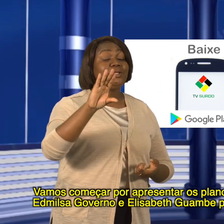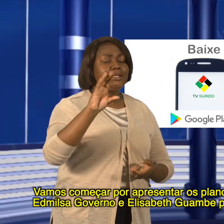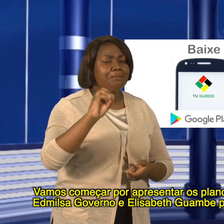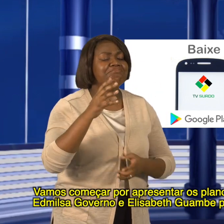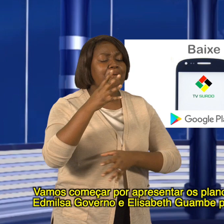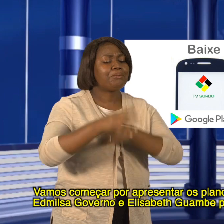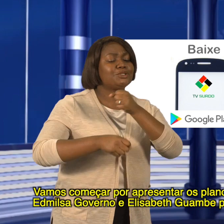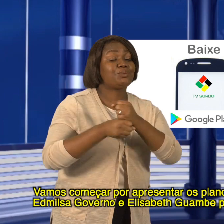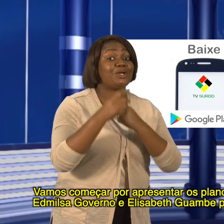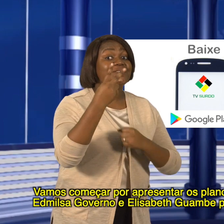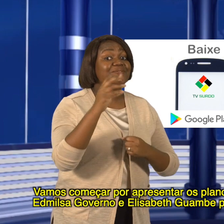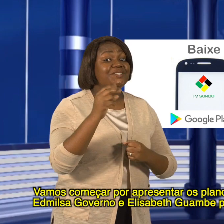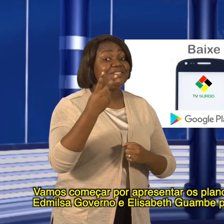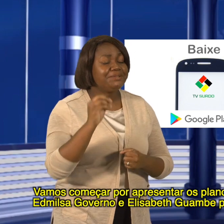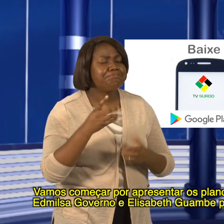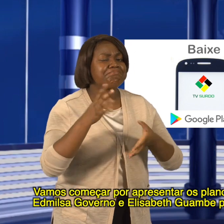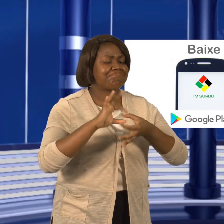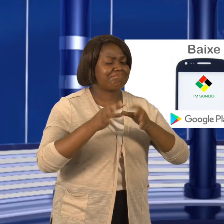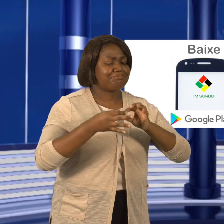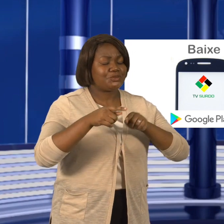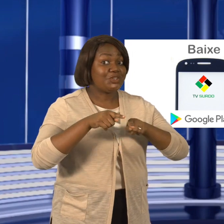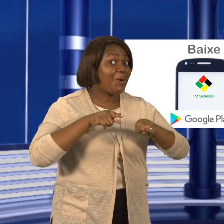Guambe para os Jogos de Tóquio 2020.